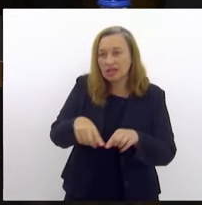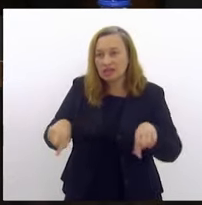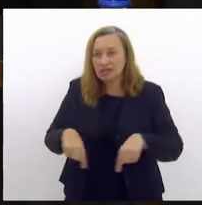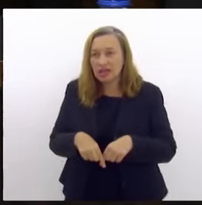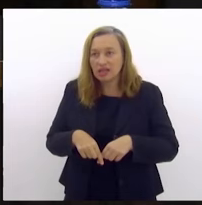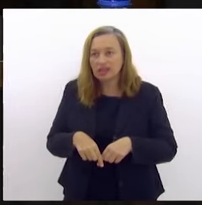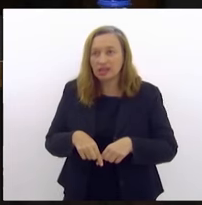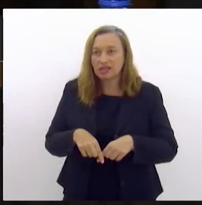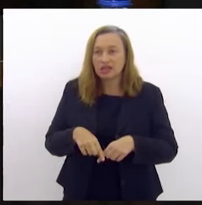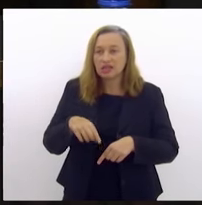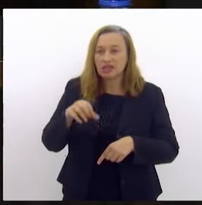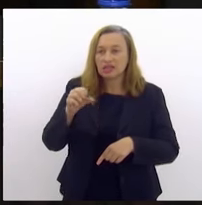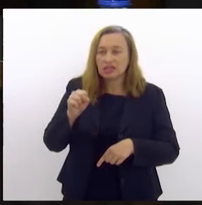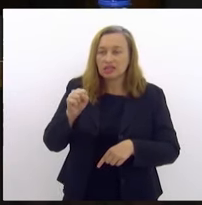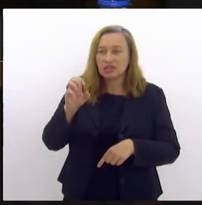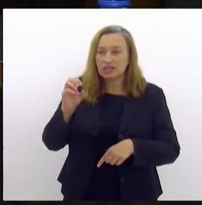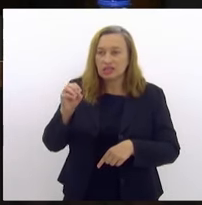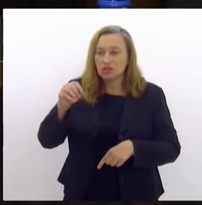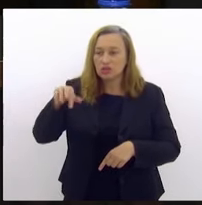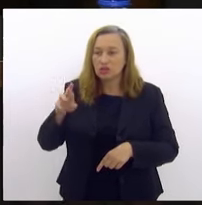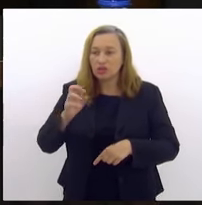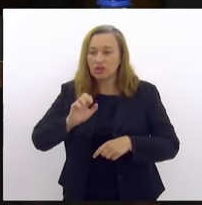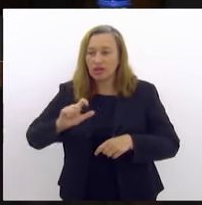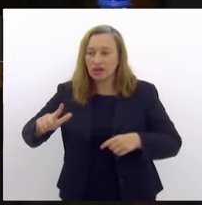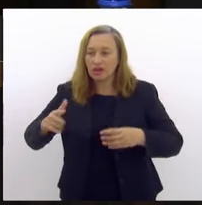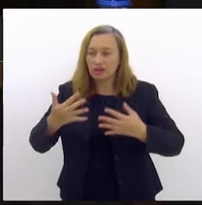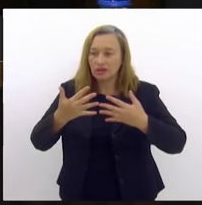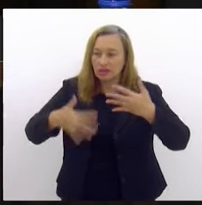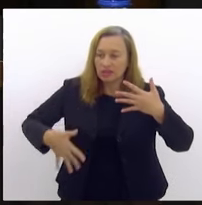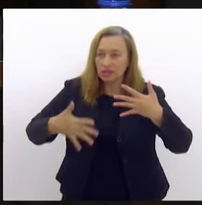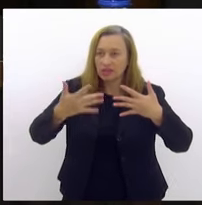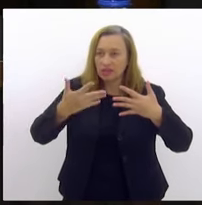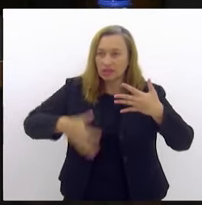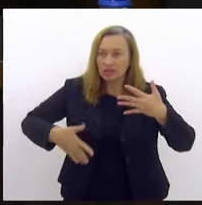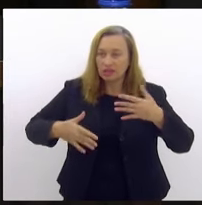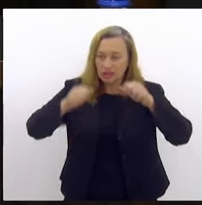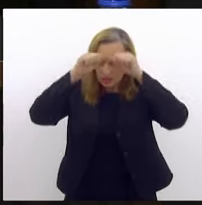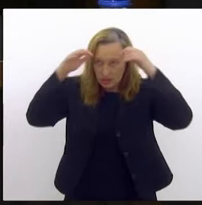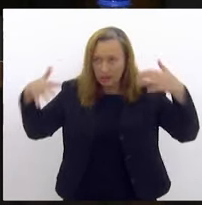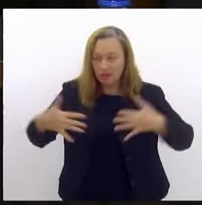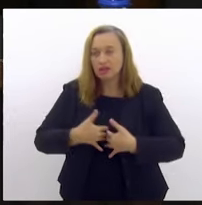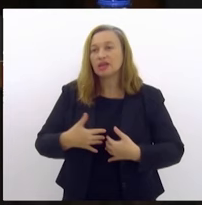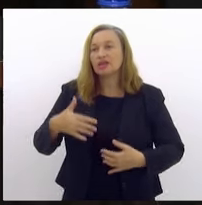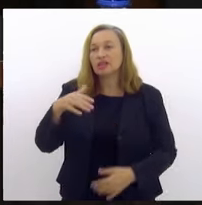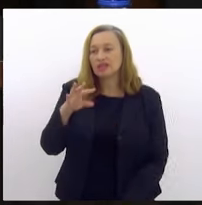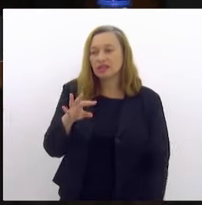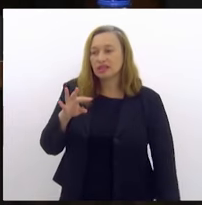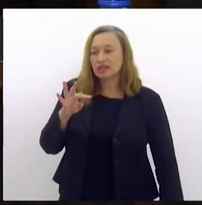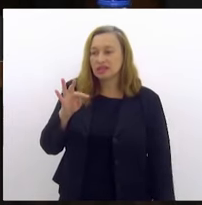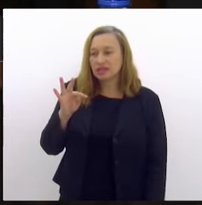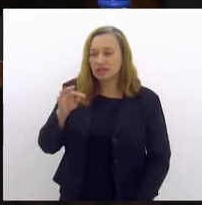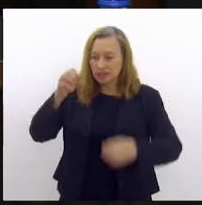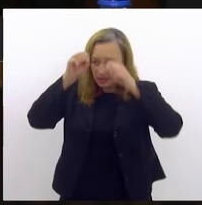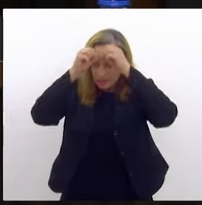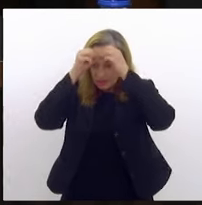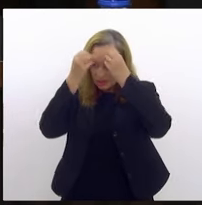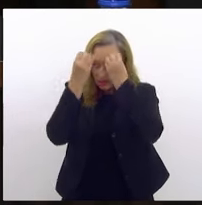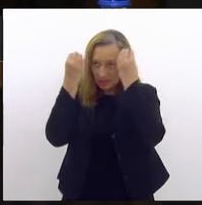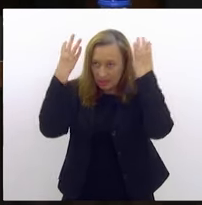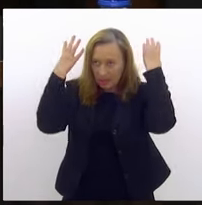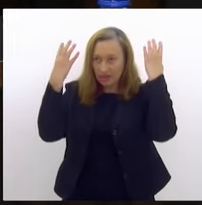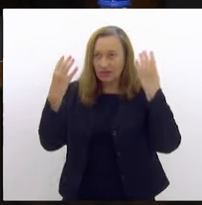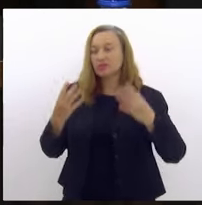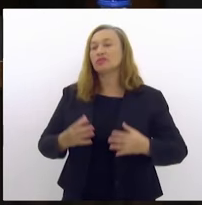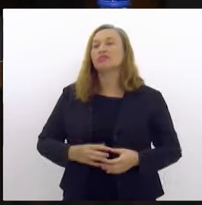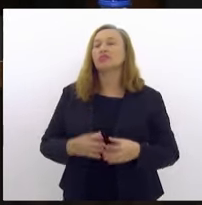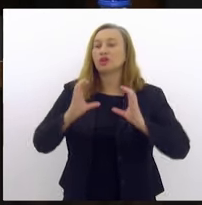pessoas neurodiversas que possuam transtorno de espectro autista, TDAH, e outros transtornos de